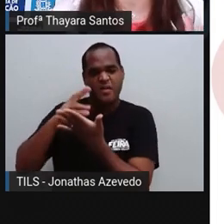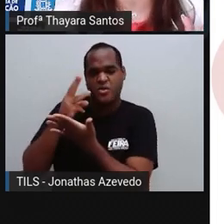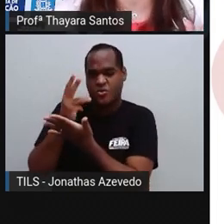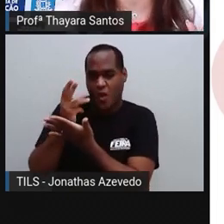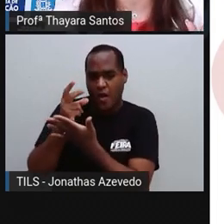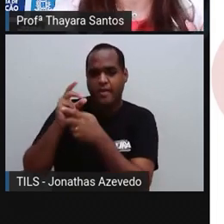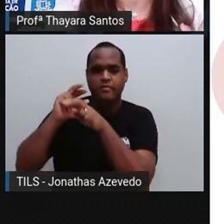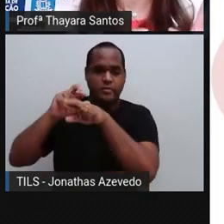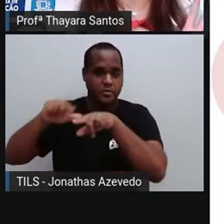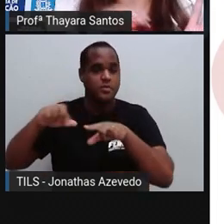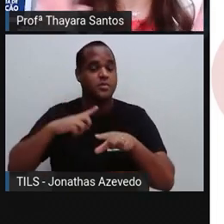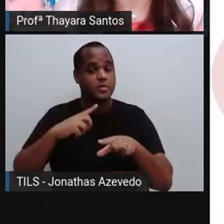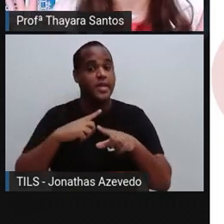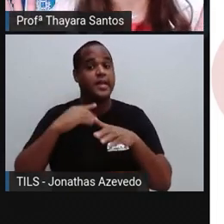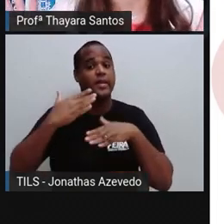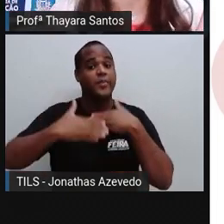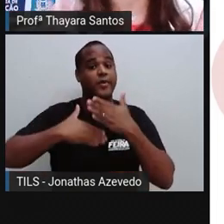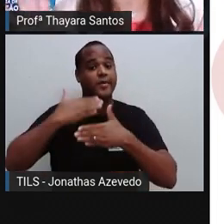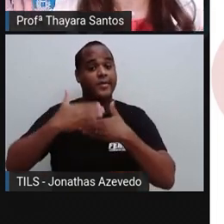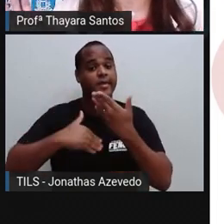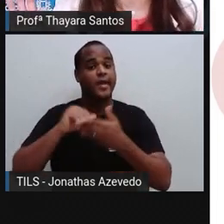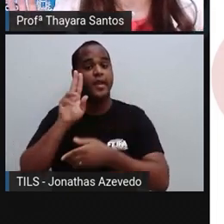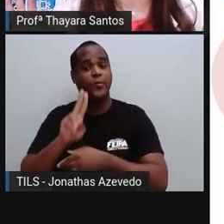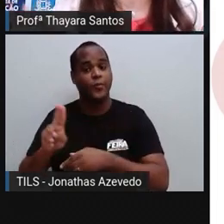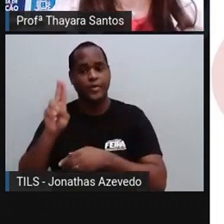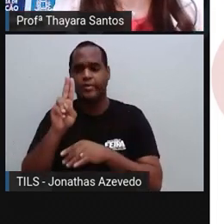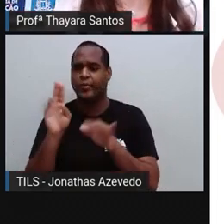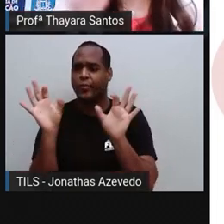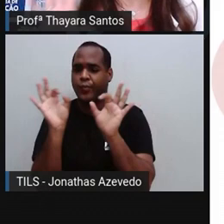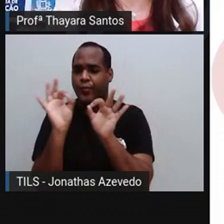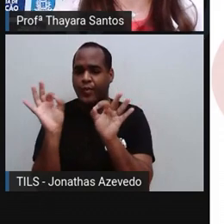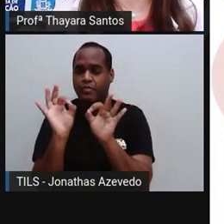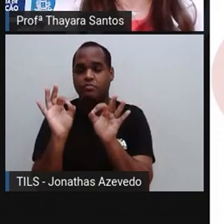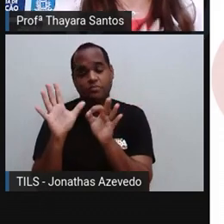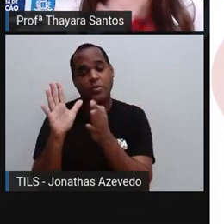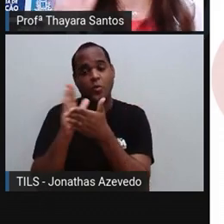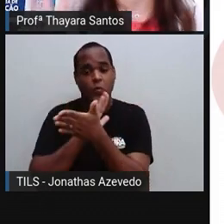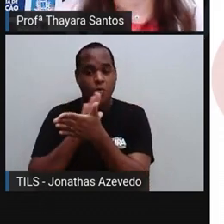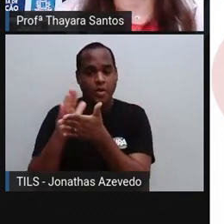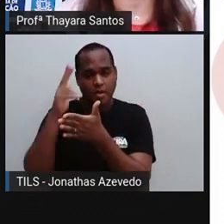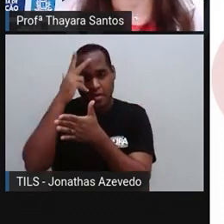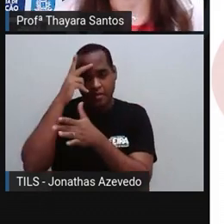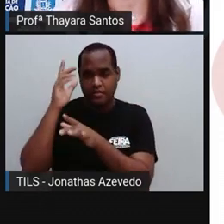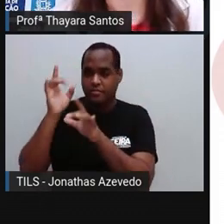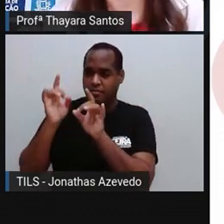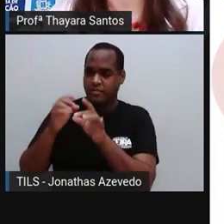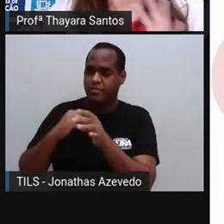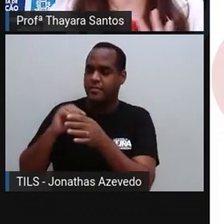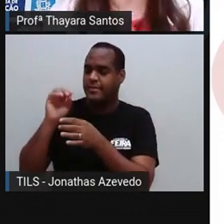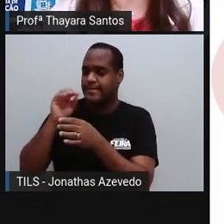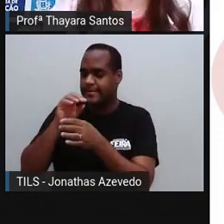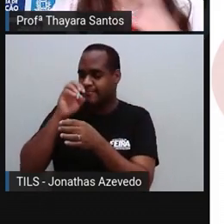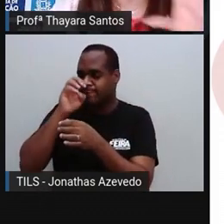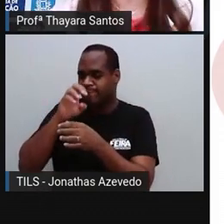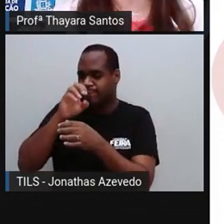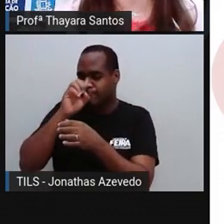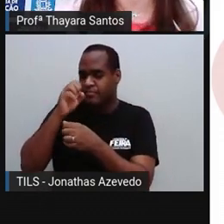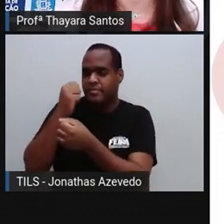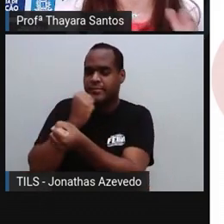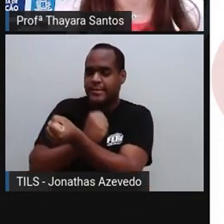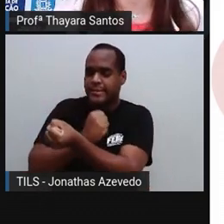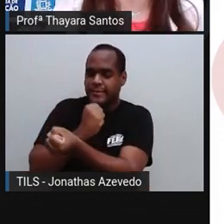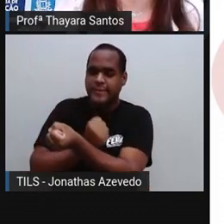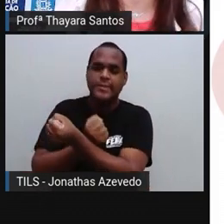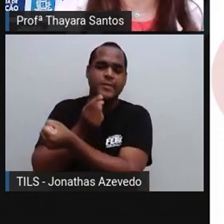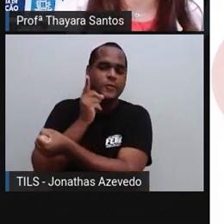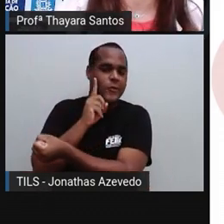drogas ilícitas, e depois elas não utilizam mais. E outras pessoas, depois que experimentam uma vez, elas ficam viciadas e usam aquilo